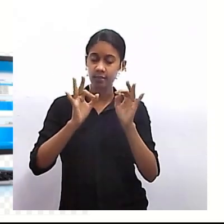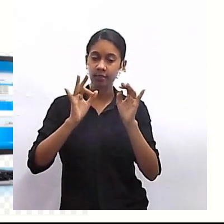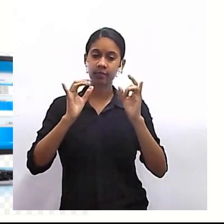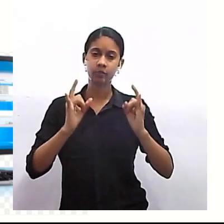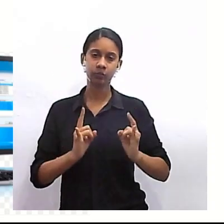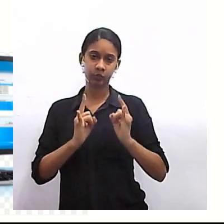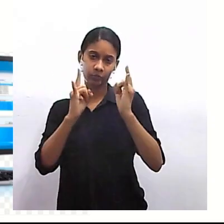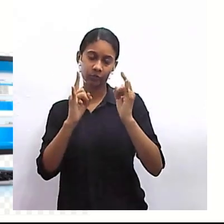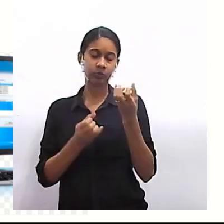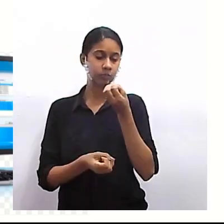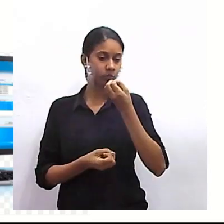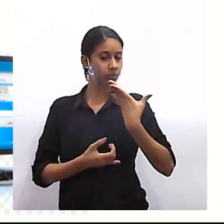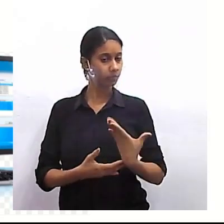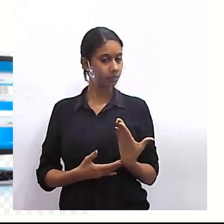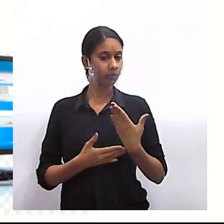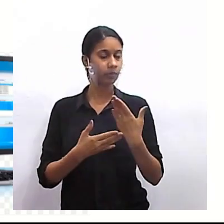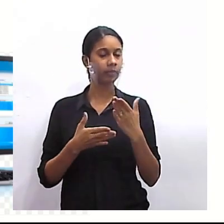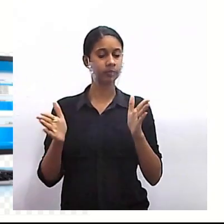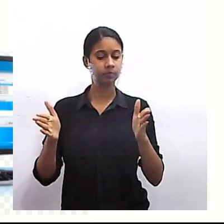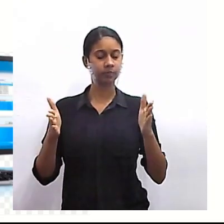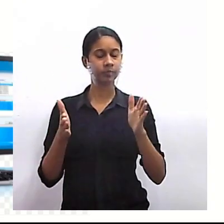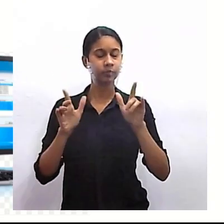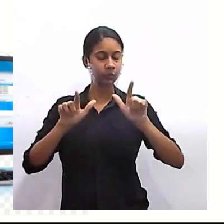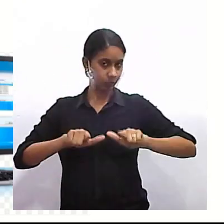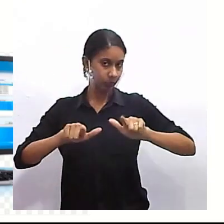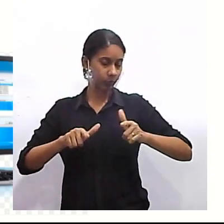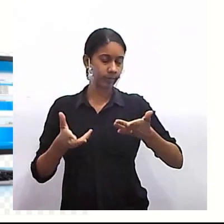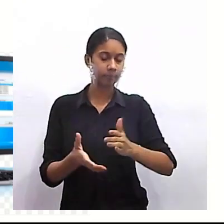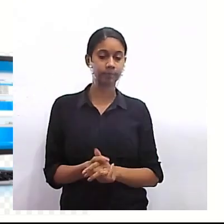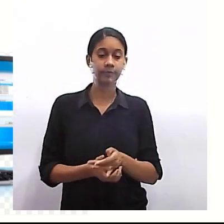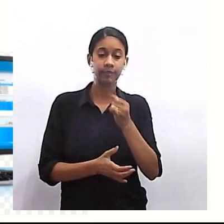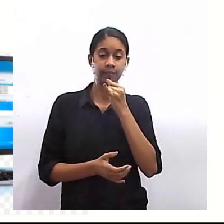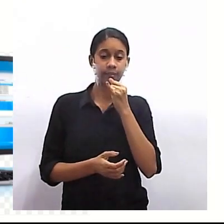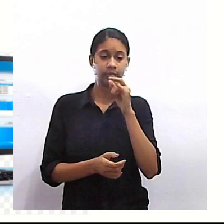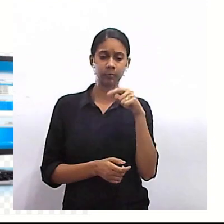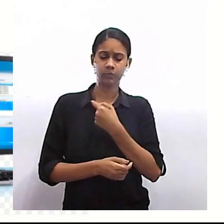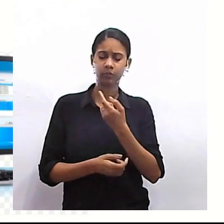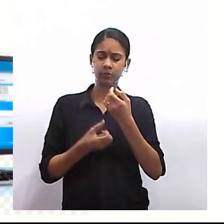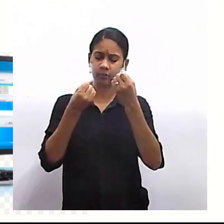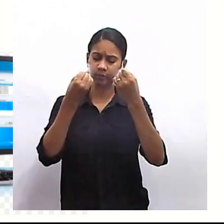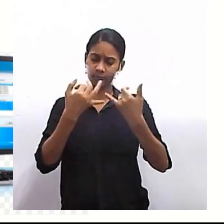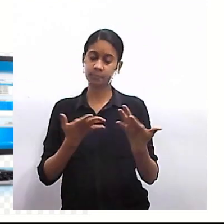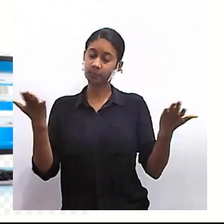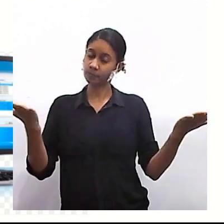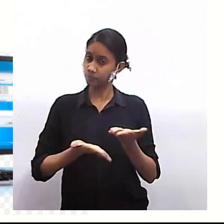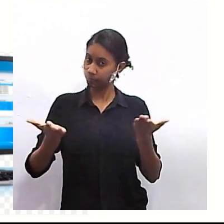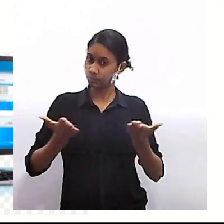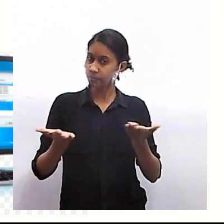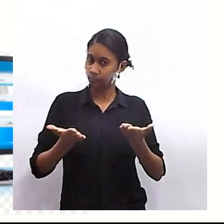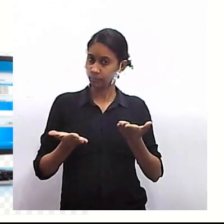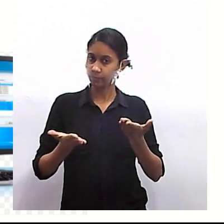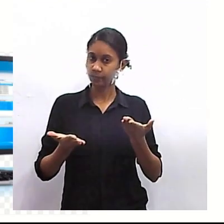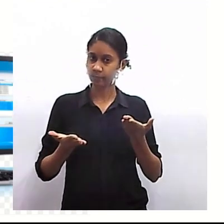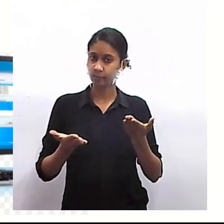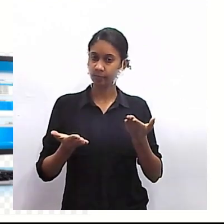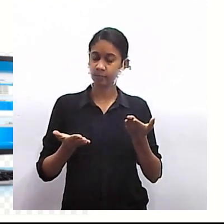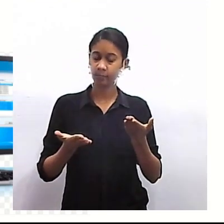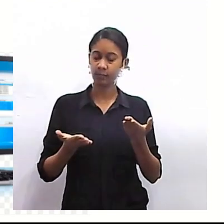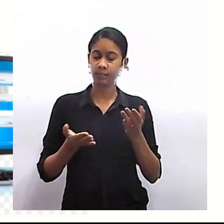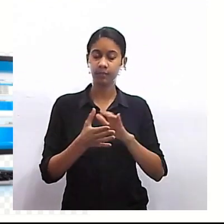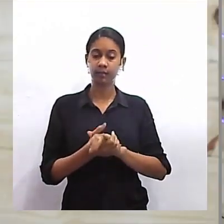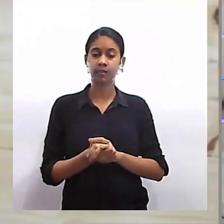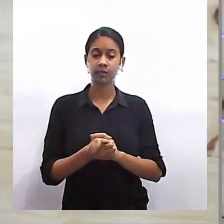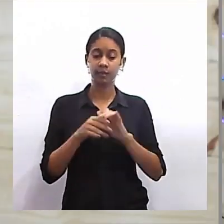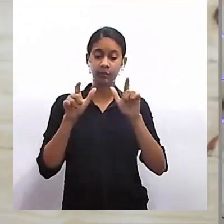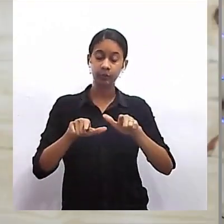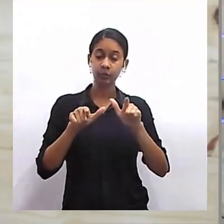produto armazenado. Nesse caso aqui, nesse exemplo que a gente está falando aqui, que o polo gerador de carga